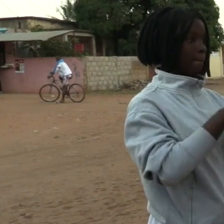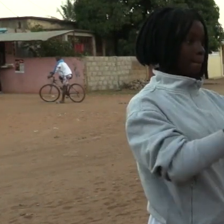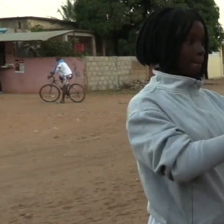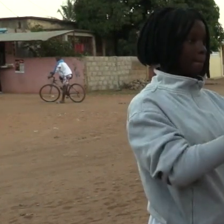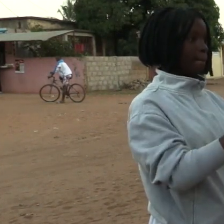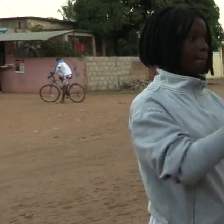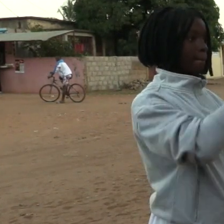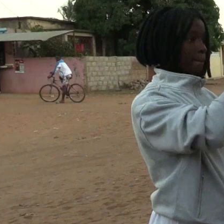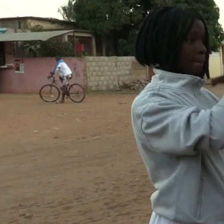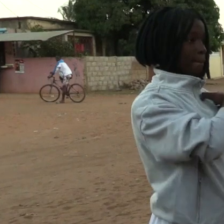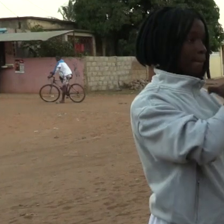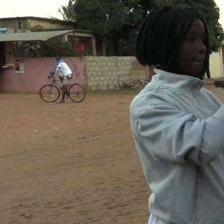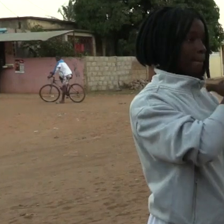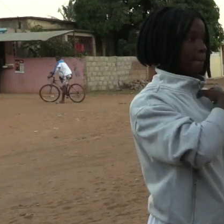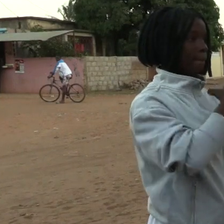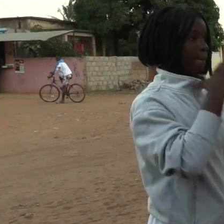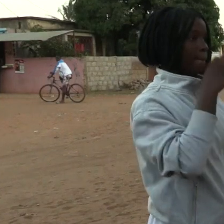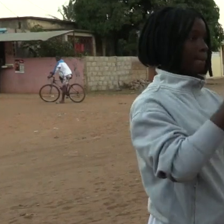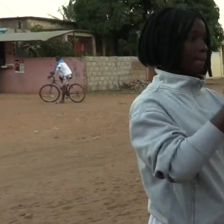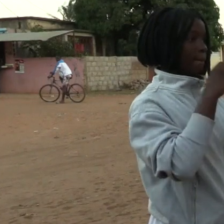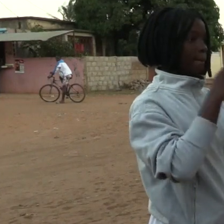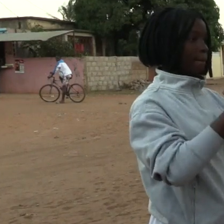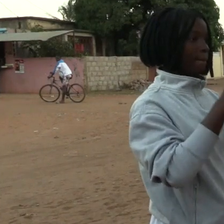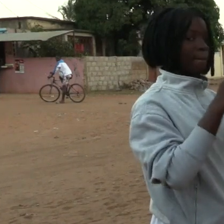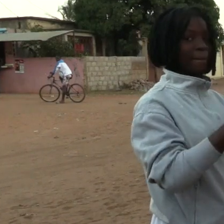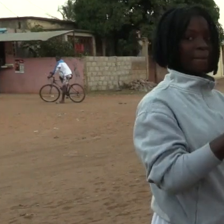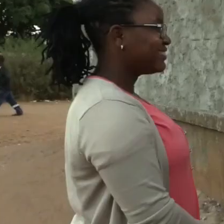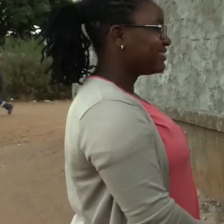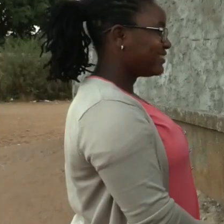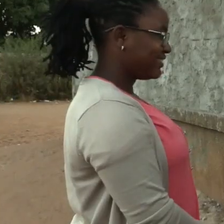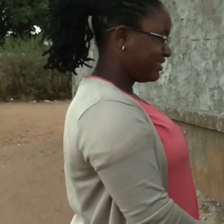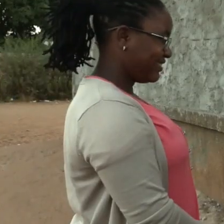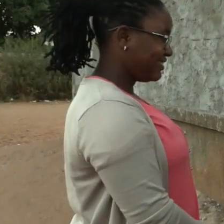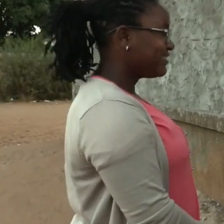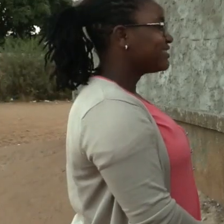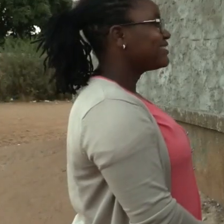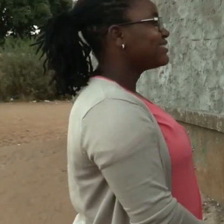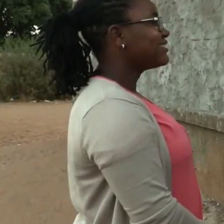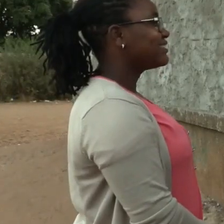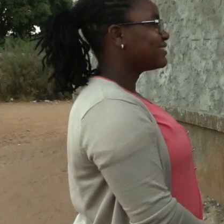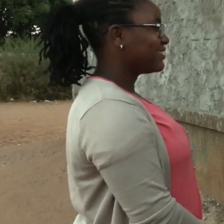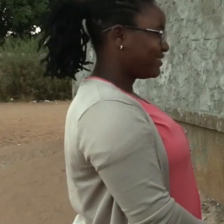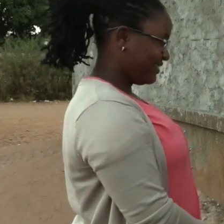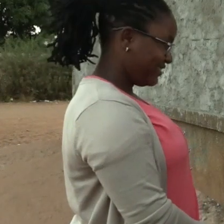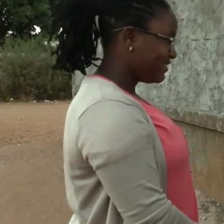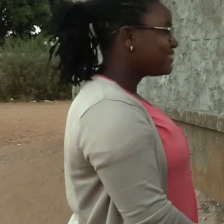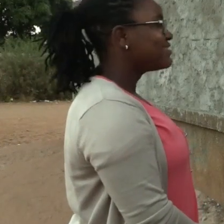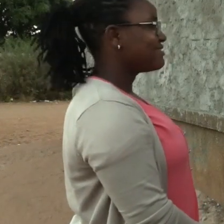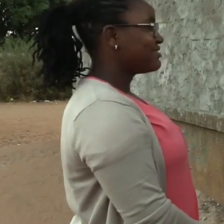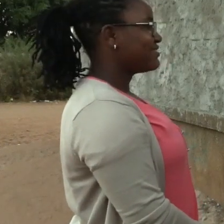Transportes e Comunicações Ministério do Interior